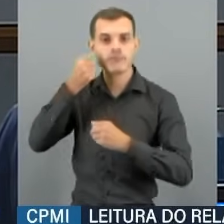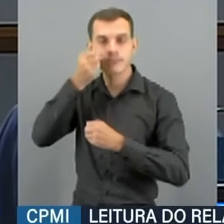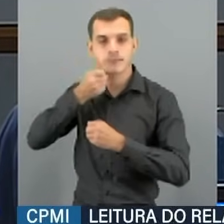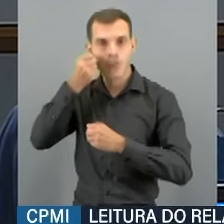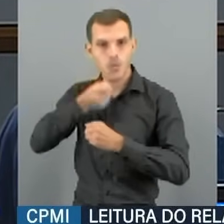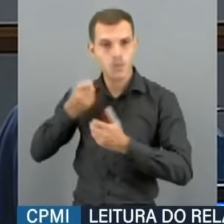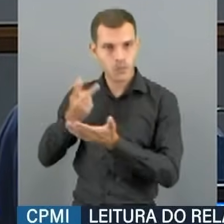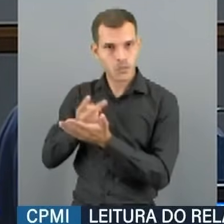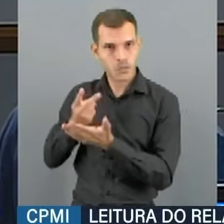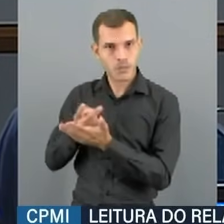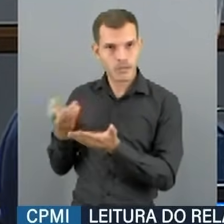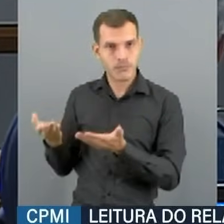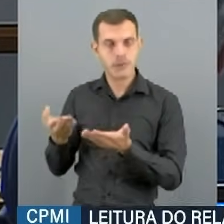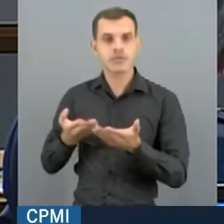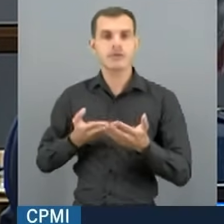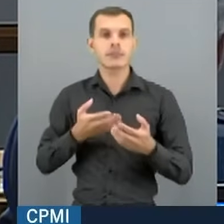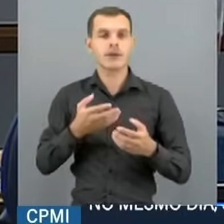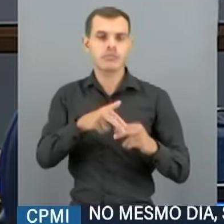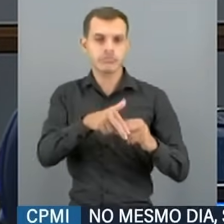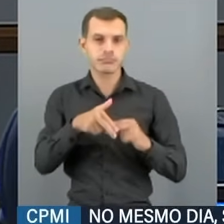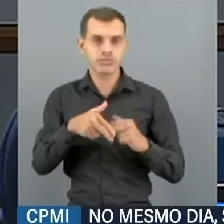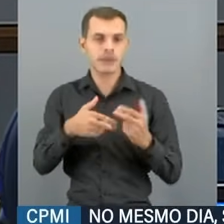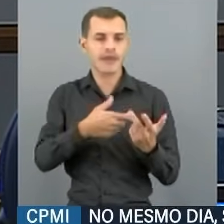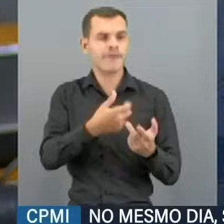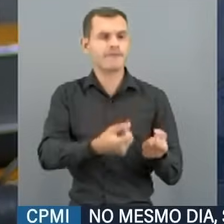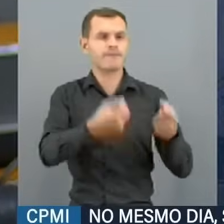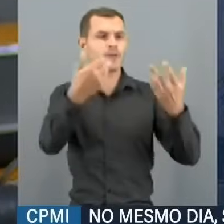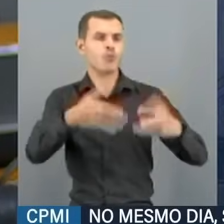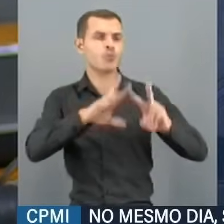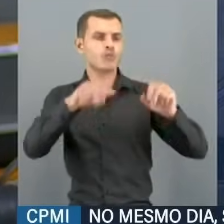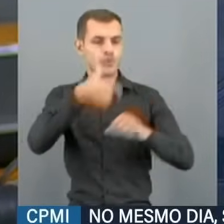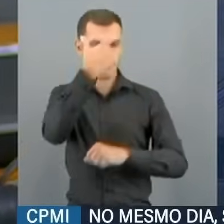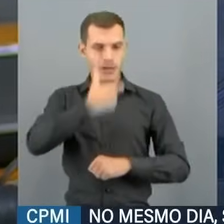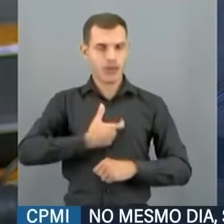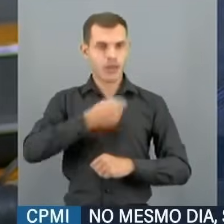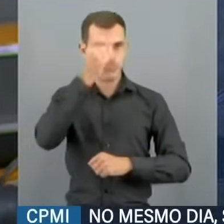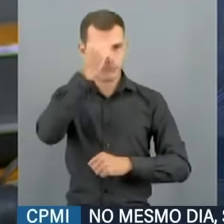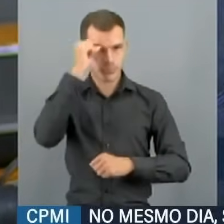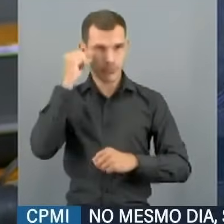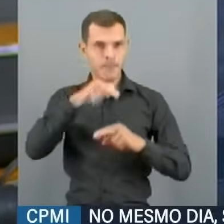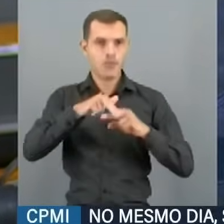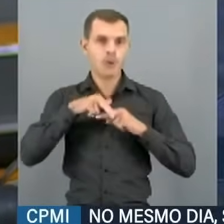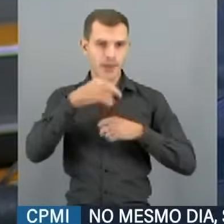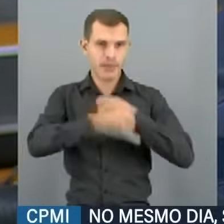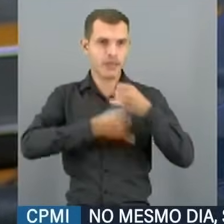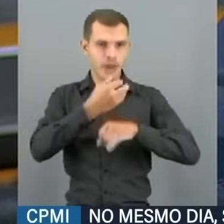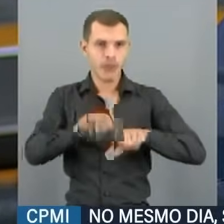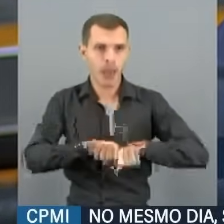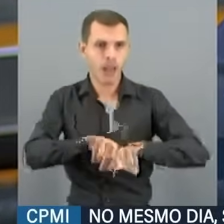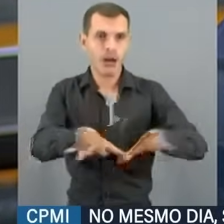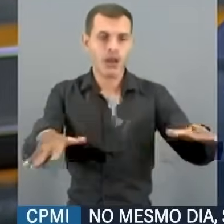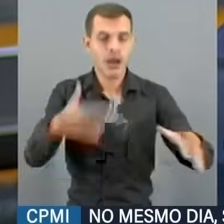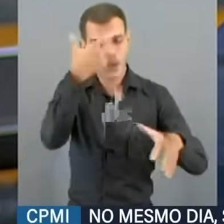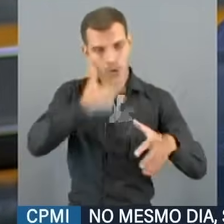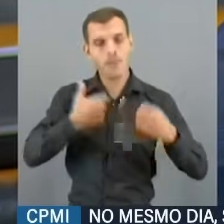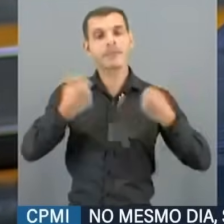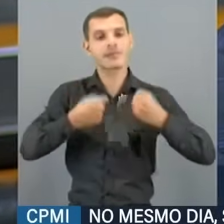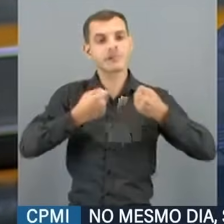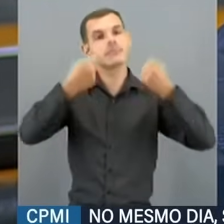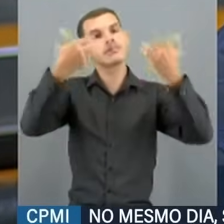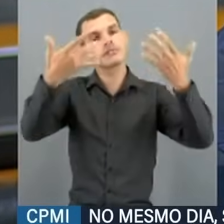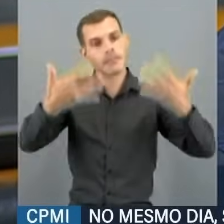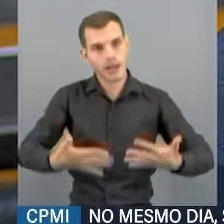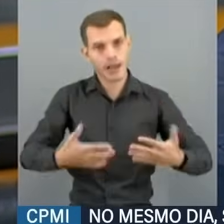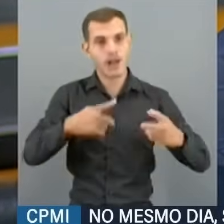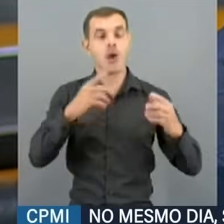falou sobre a minha sobrancelha. E como a internet não perdoa, eu preciso explicar o que aconteceu aqui. O que aconteceu foi que, fora